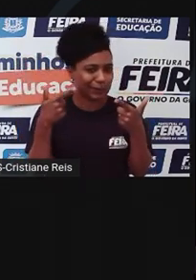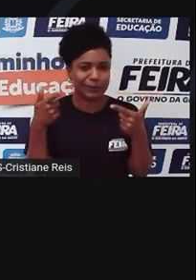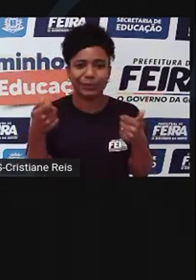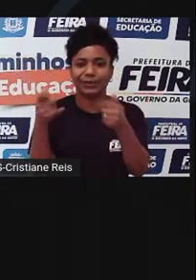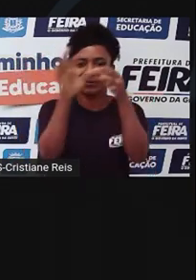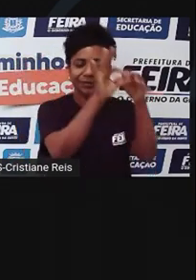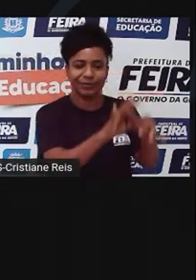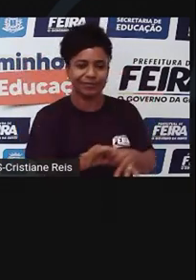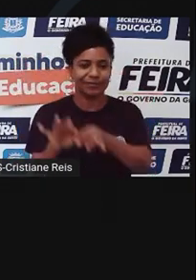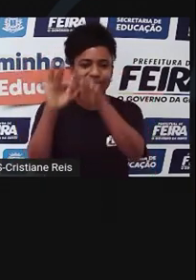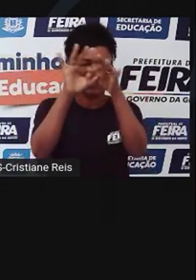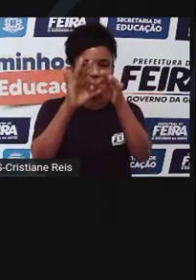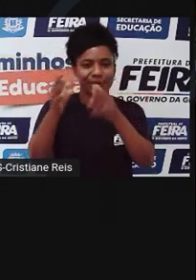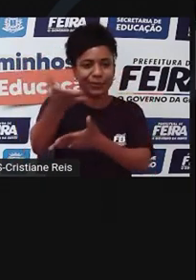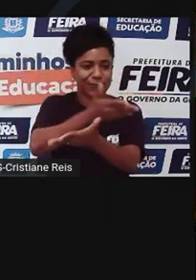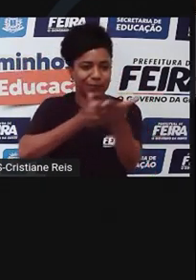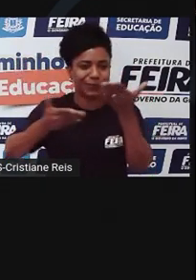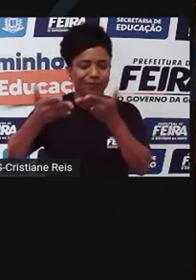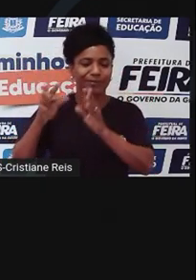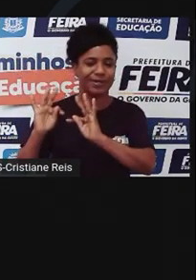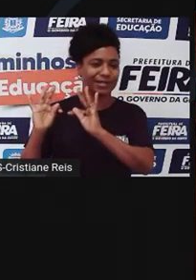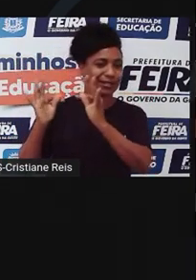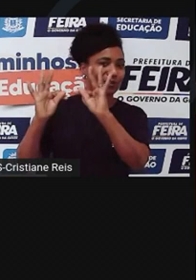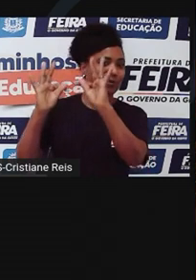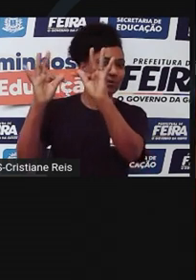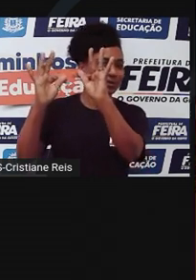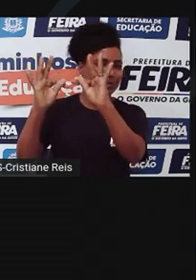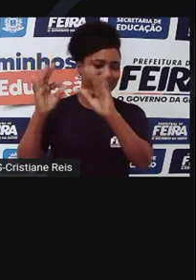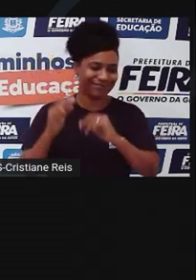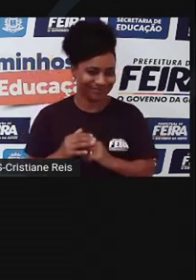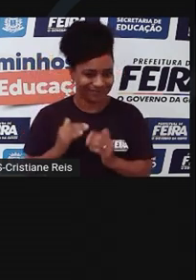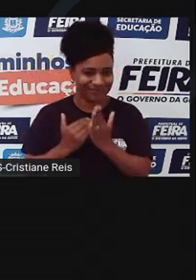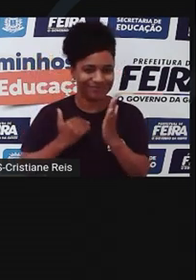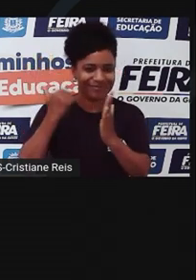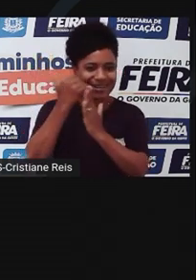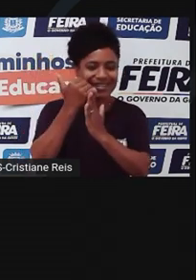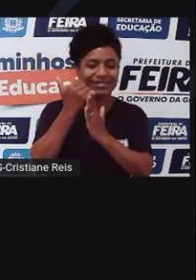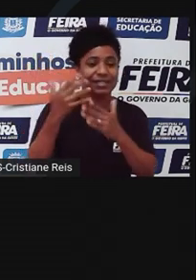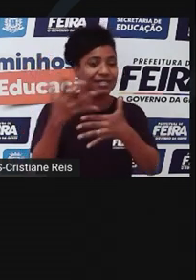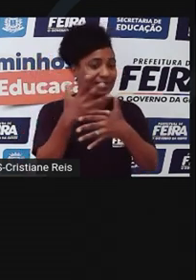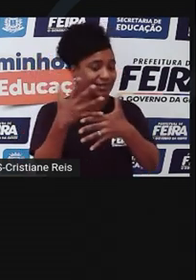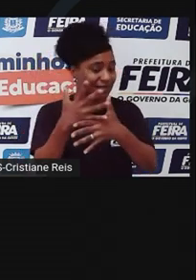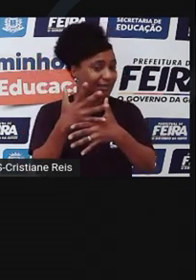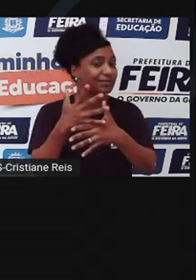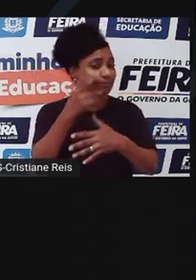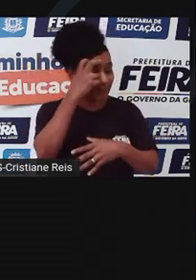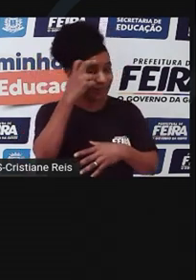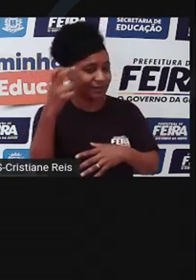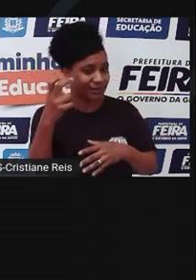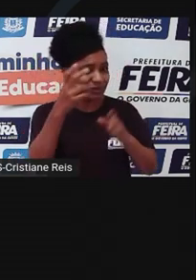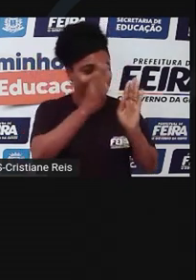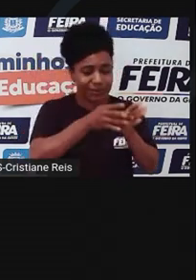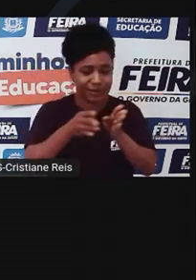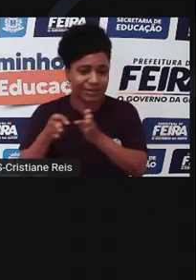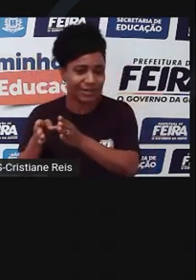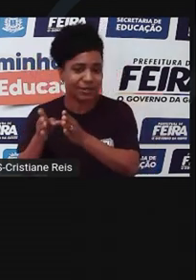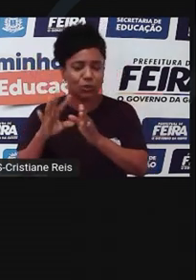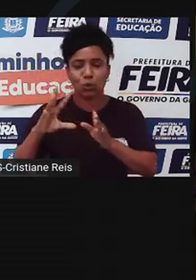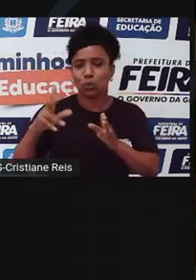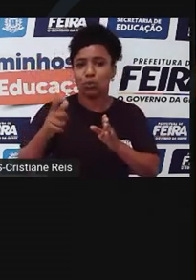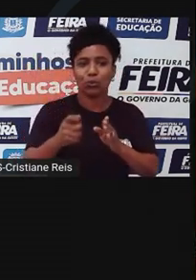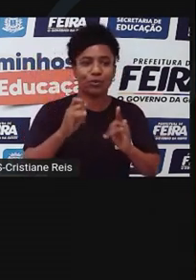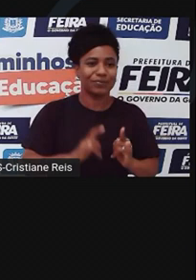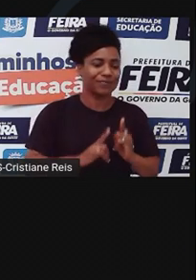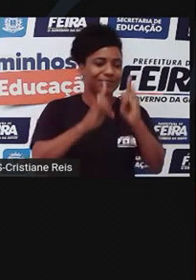para conseguir interagir com toda essa tecnologia em uma cidade inteligente tudo deve ser mais utilizado nos prédios e casas